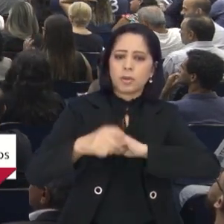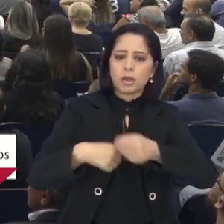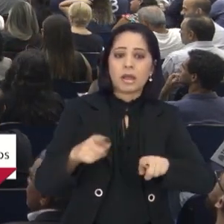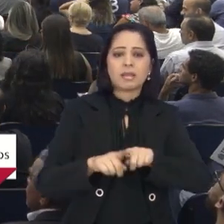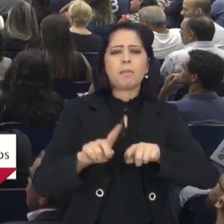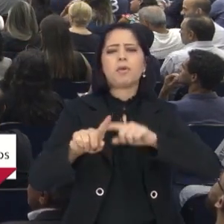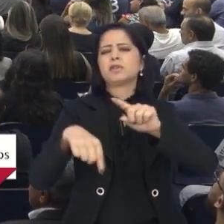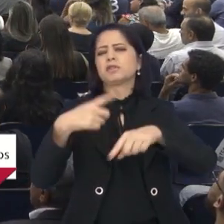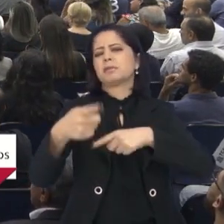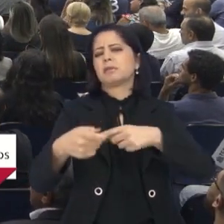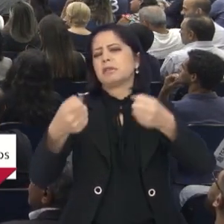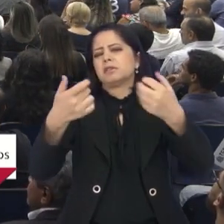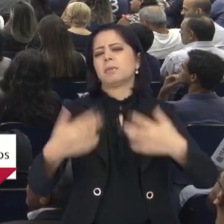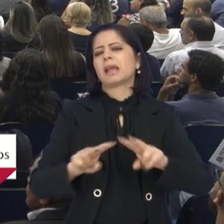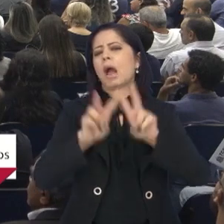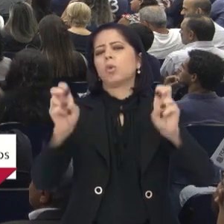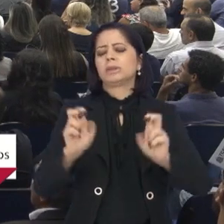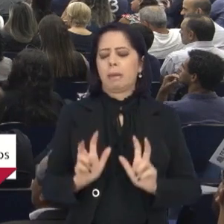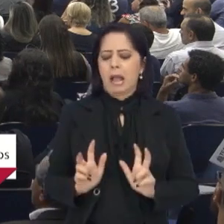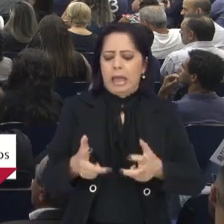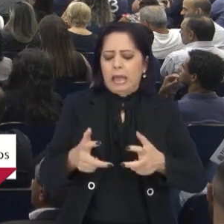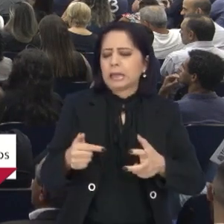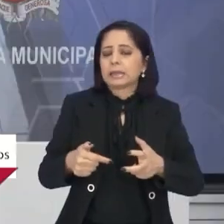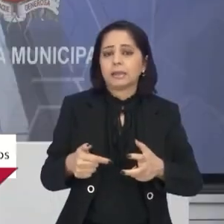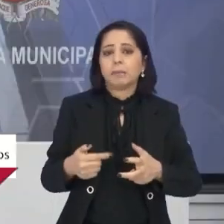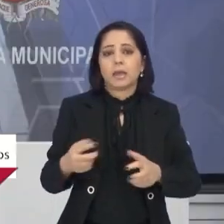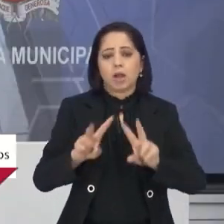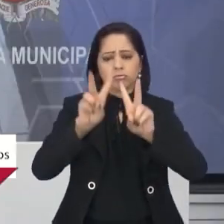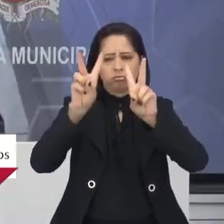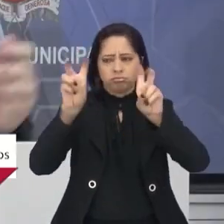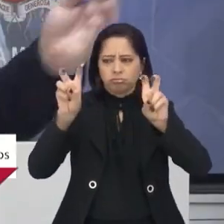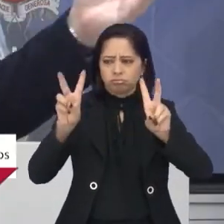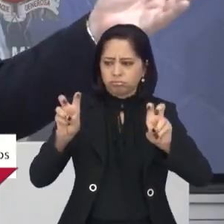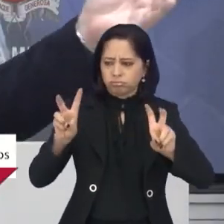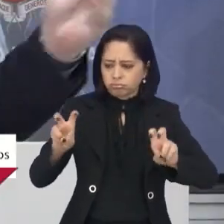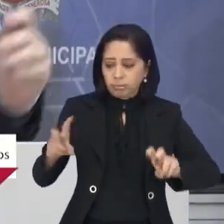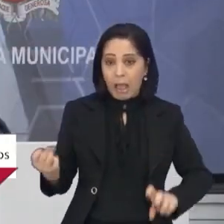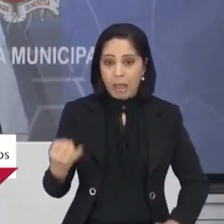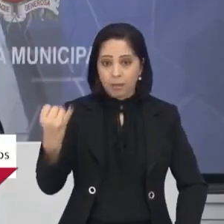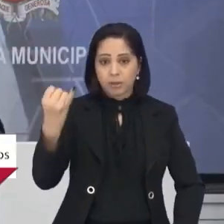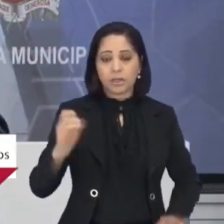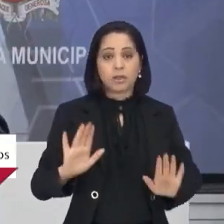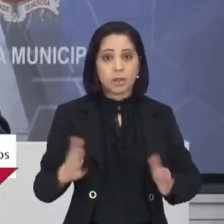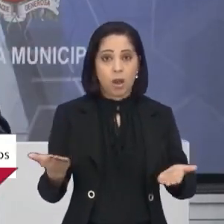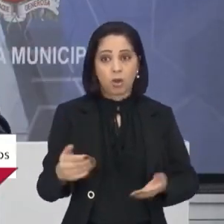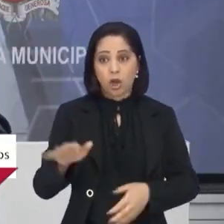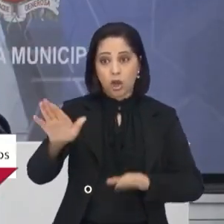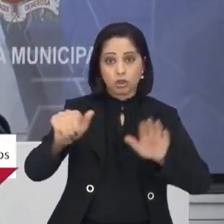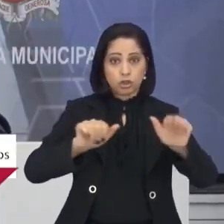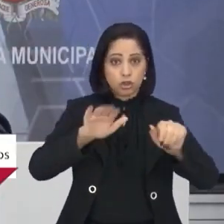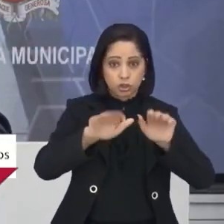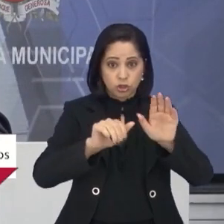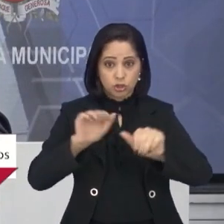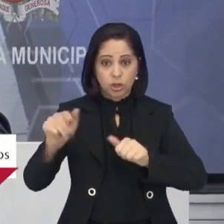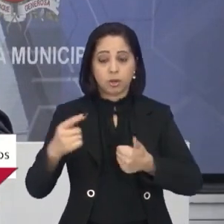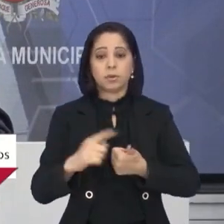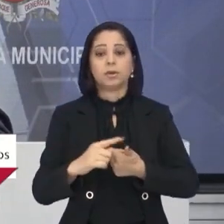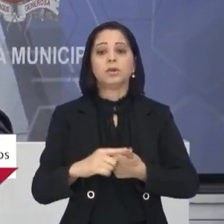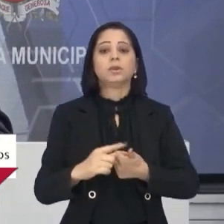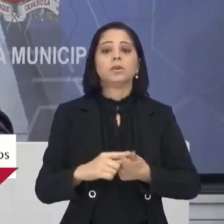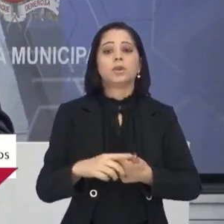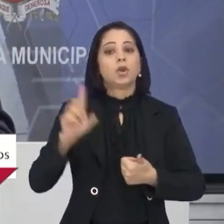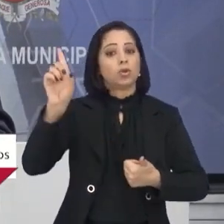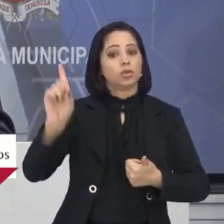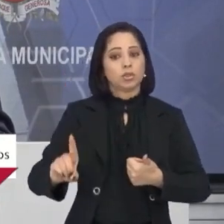municipais uma série de assuntos que são bastante importantes então para se juntar aos nossos diretores que aqui estão Gostaria de convidar